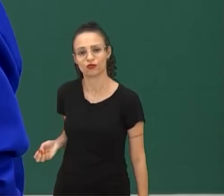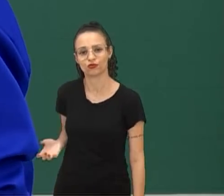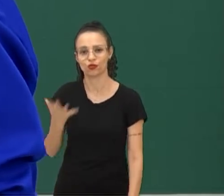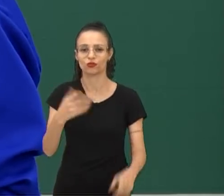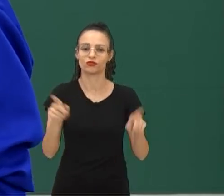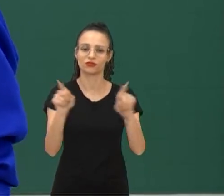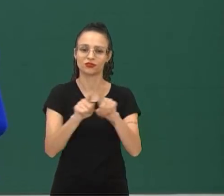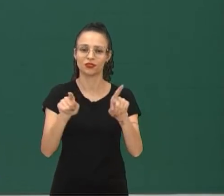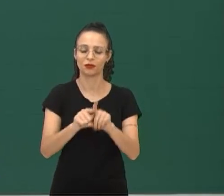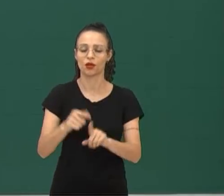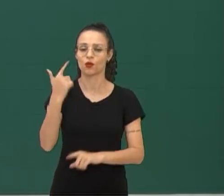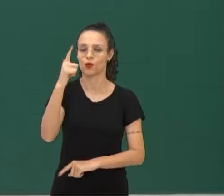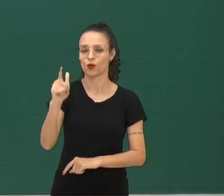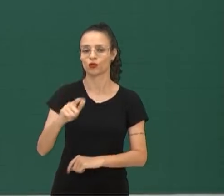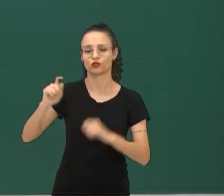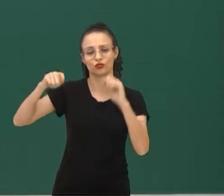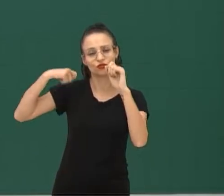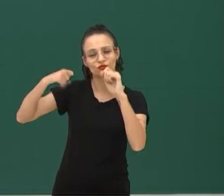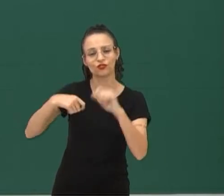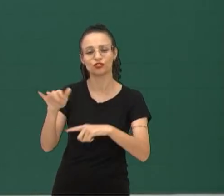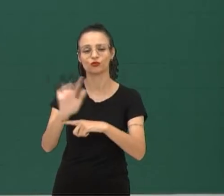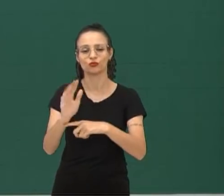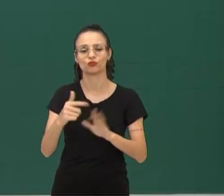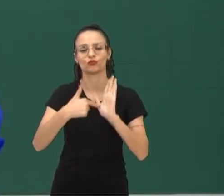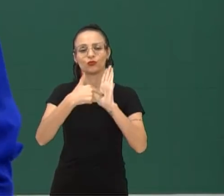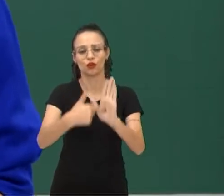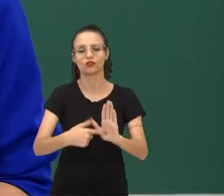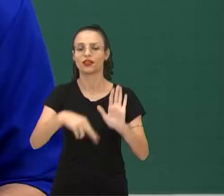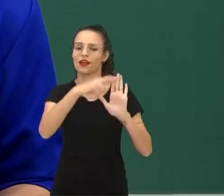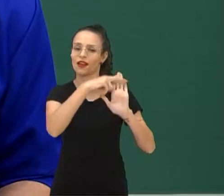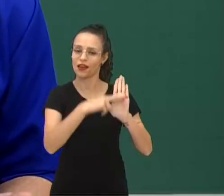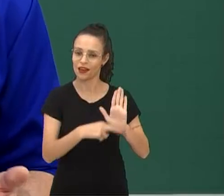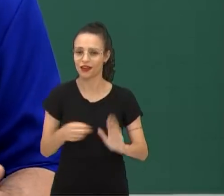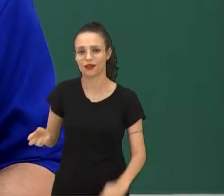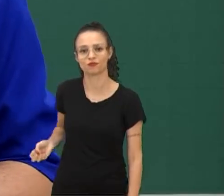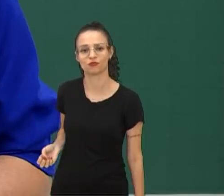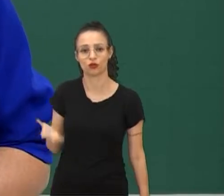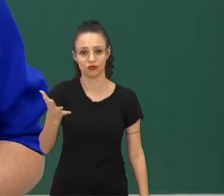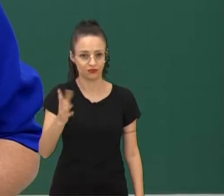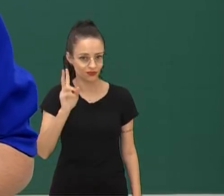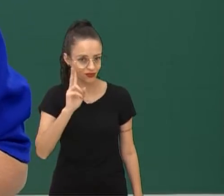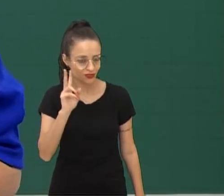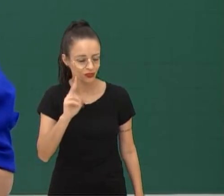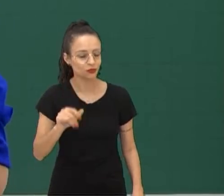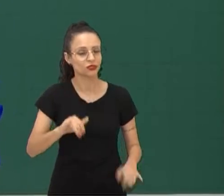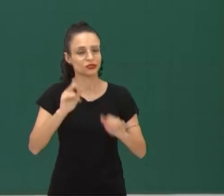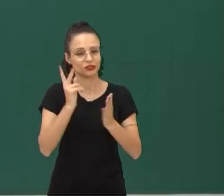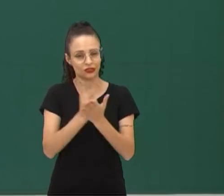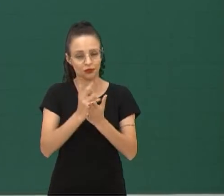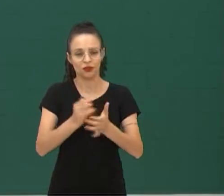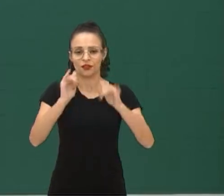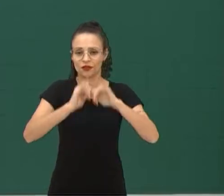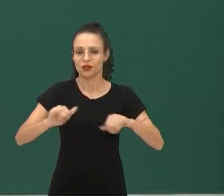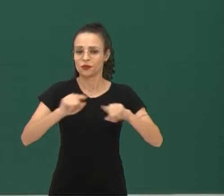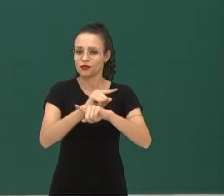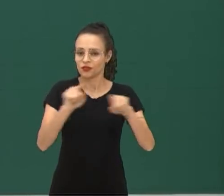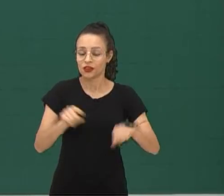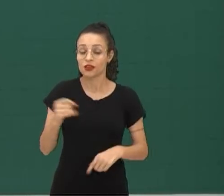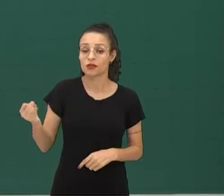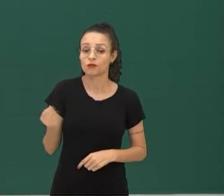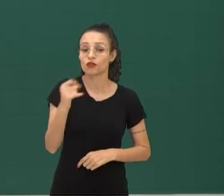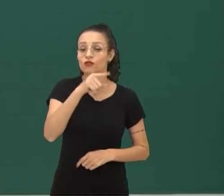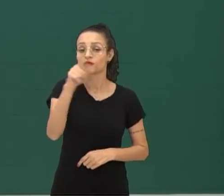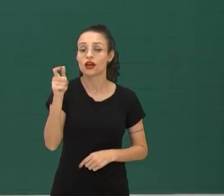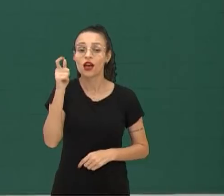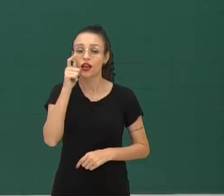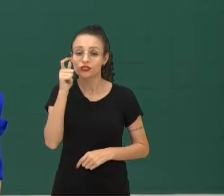E outro apresenta aí as regras do boliche. Lembrando, eu sempre falo isso para vocês, né? É importante vocês